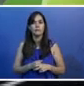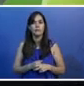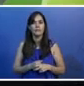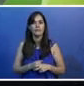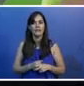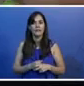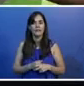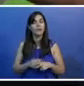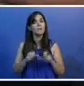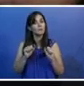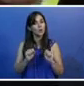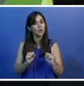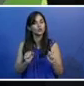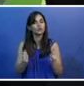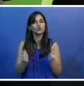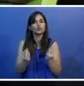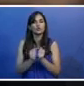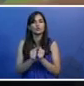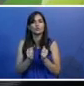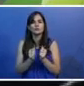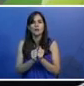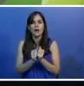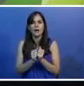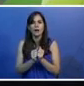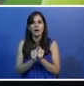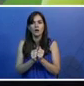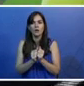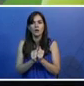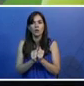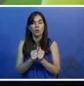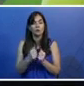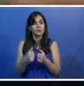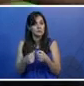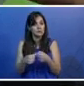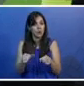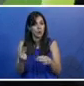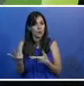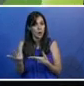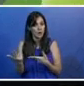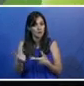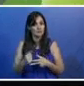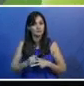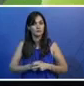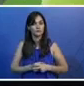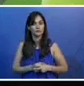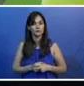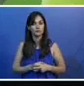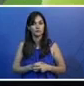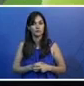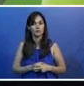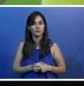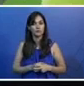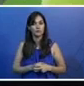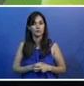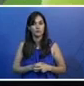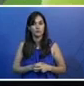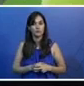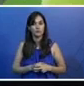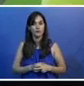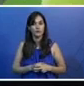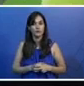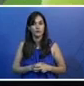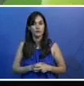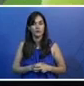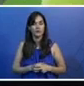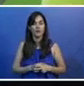termos semelhantes. Primeiramente, termos semelhantes são o quê? São os termos algébricos que